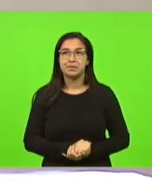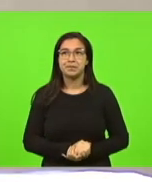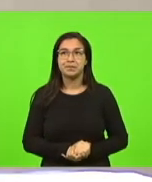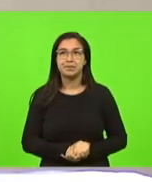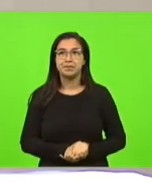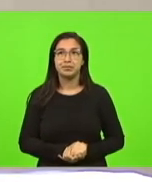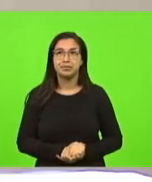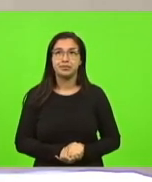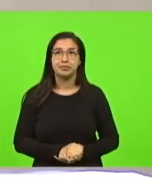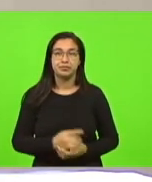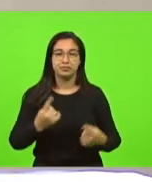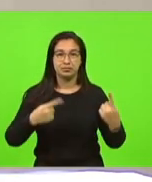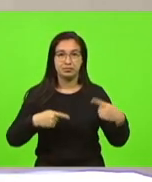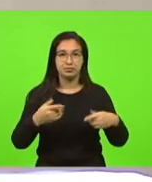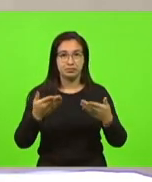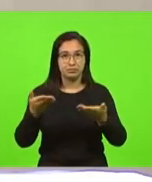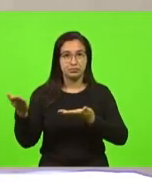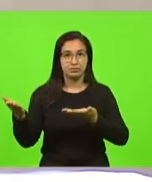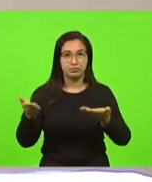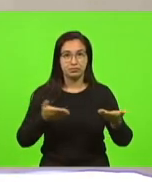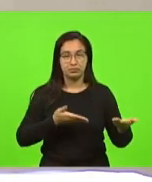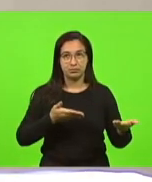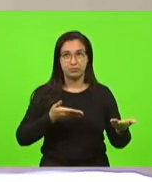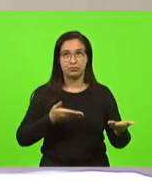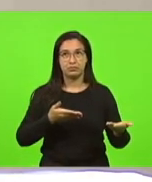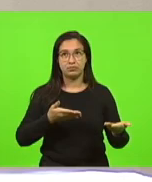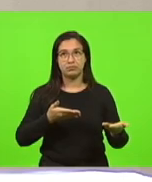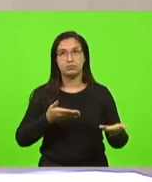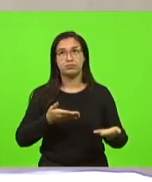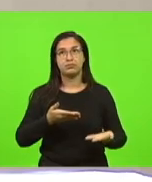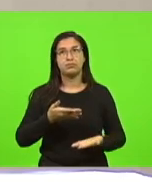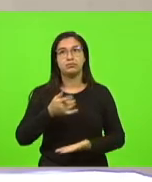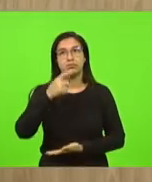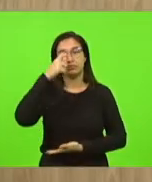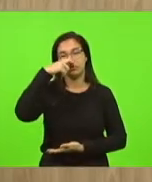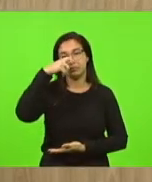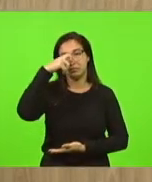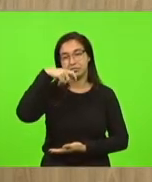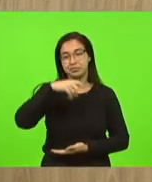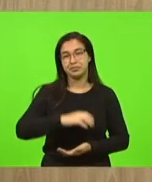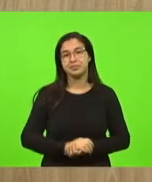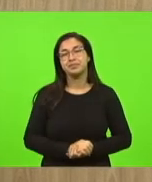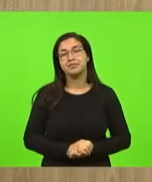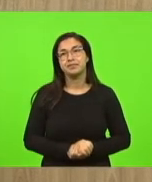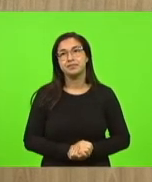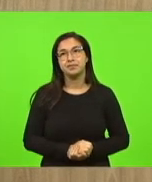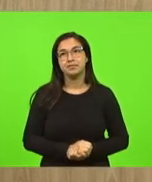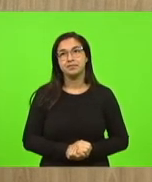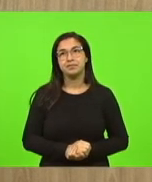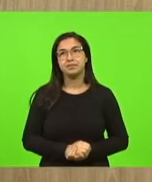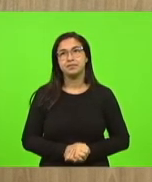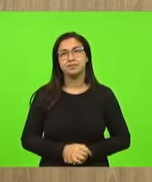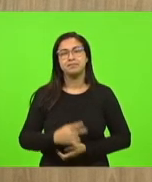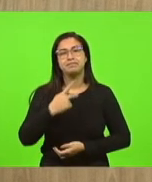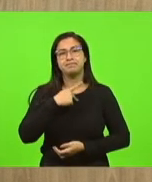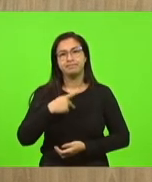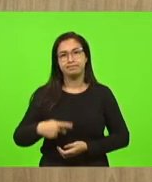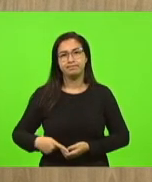Para discutir a matéria, com a palavra o deputado Maurício Scudillarc. Senhor presidente, todos